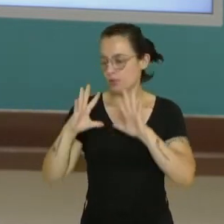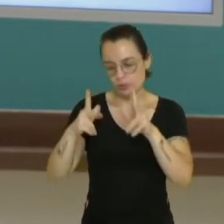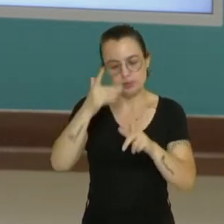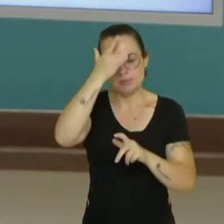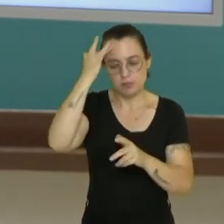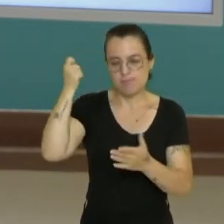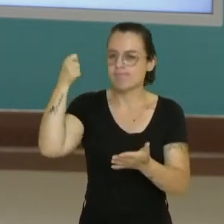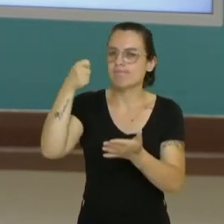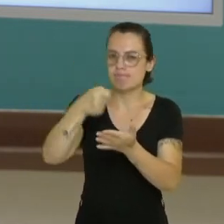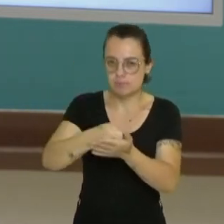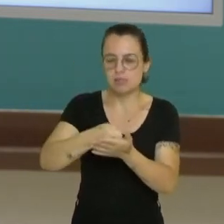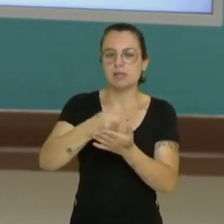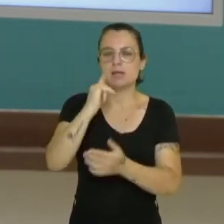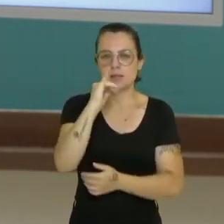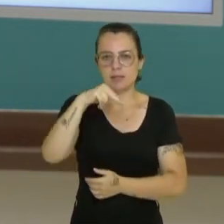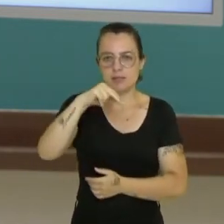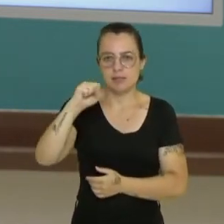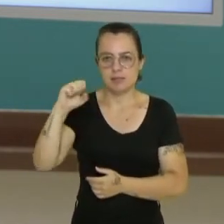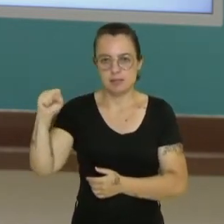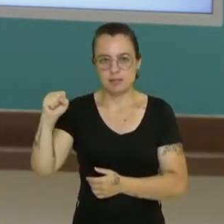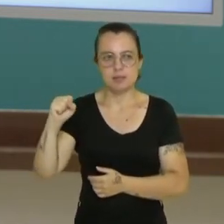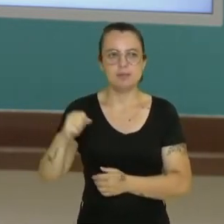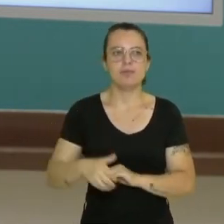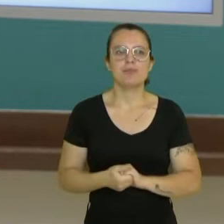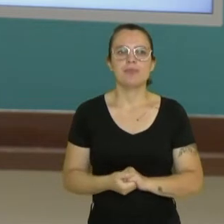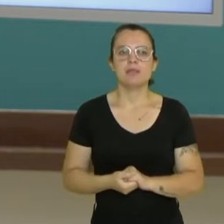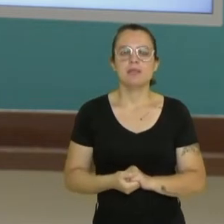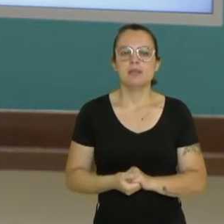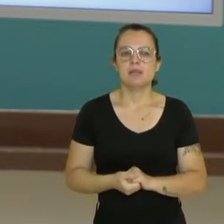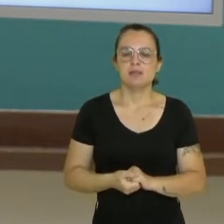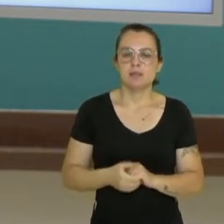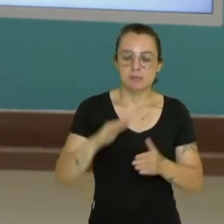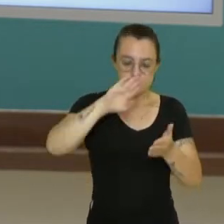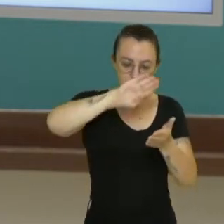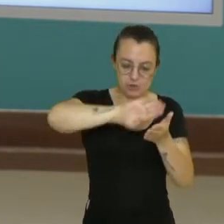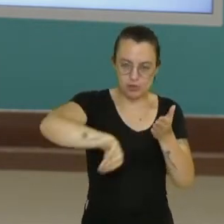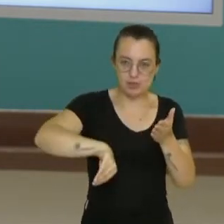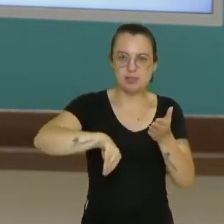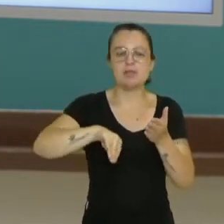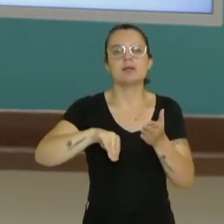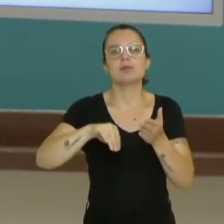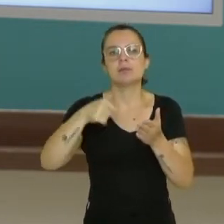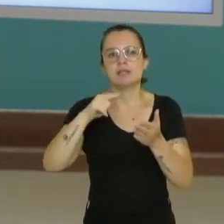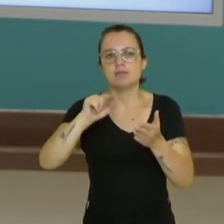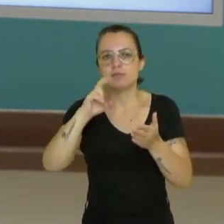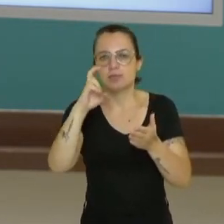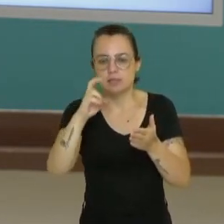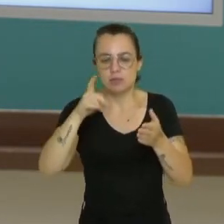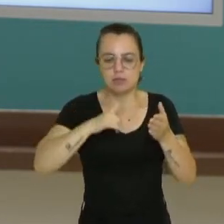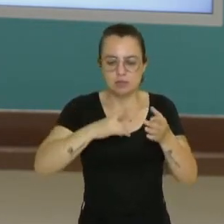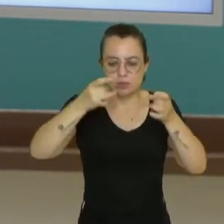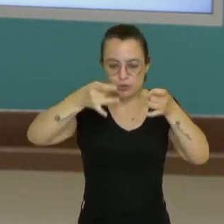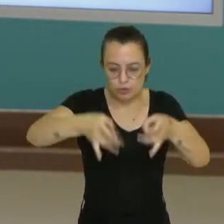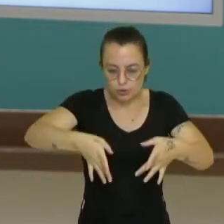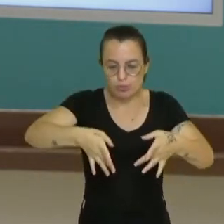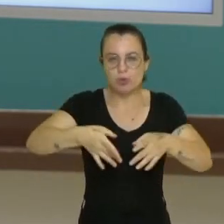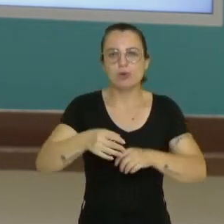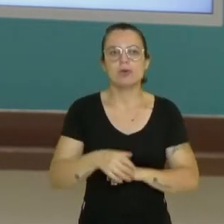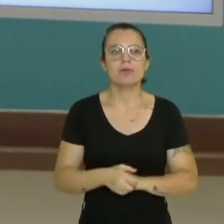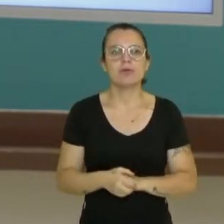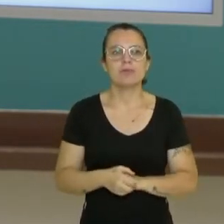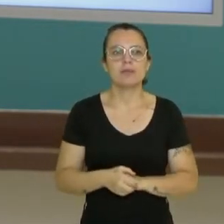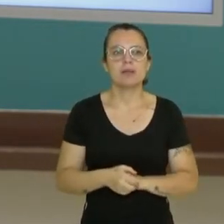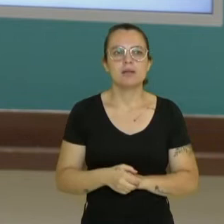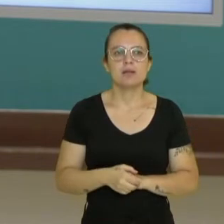mundo compulsoriamente é descontado, né? Tirando esse valor do INSS, sobrou um valor, que é a receita líquida